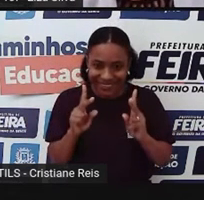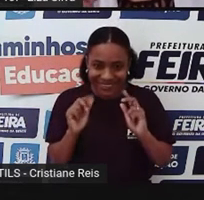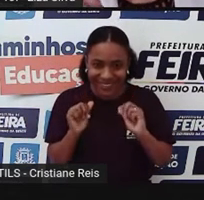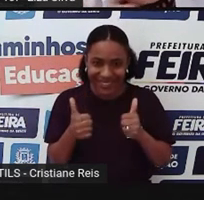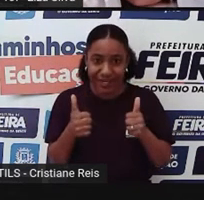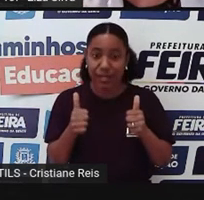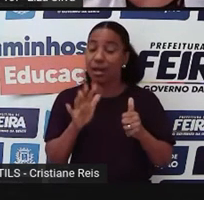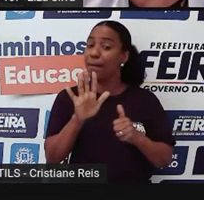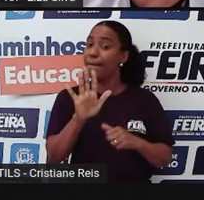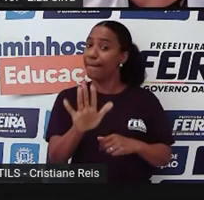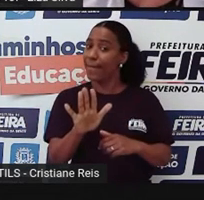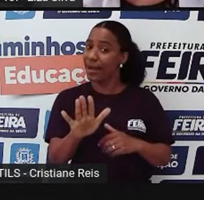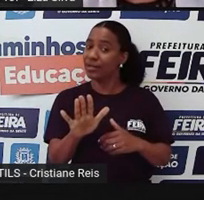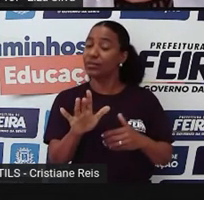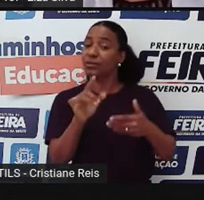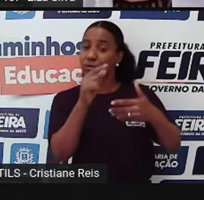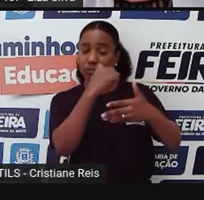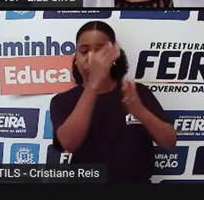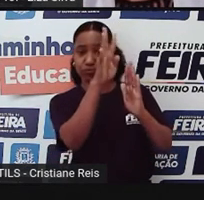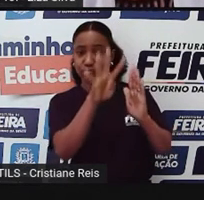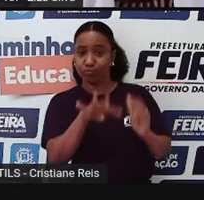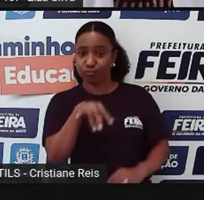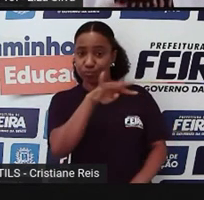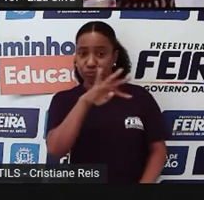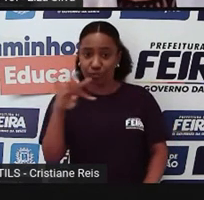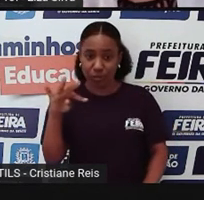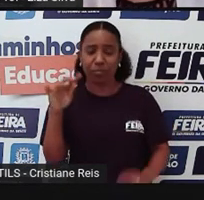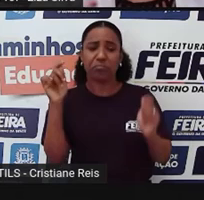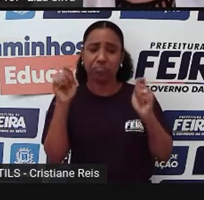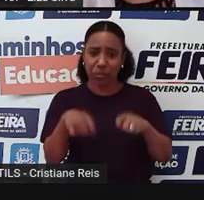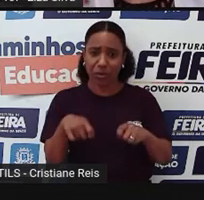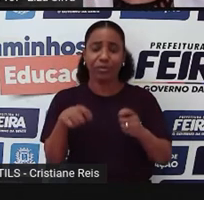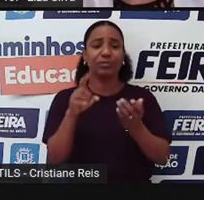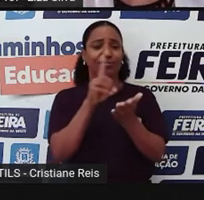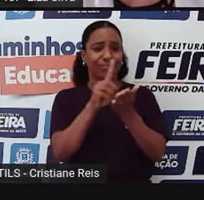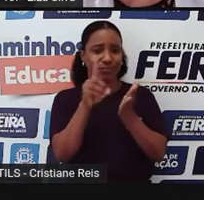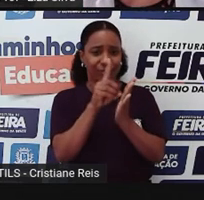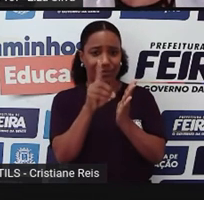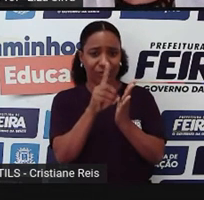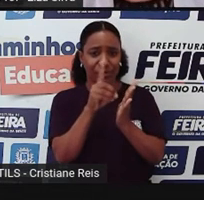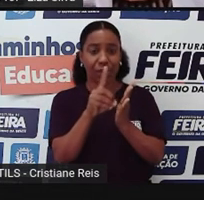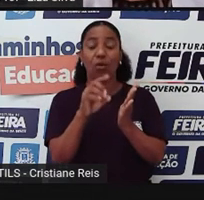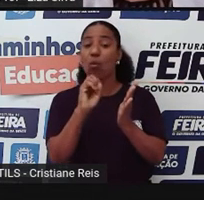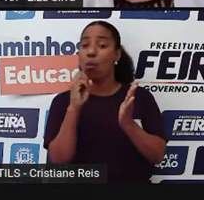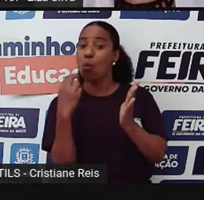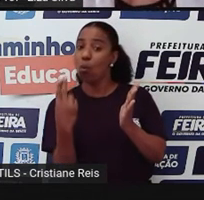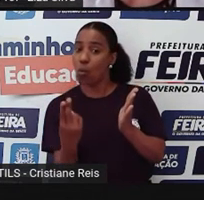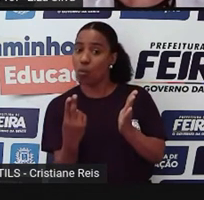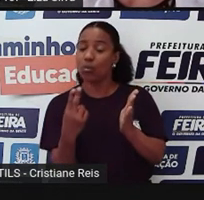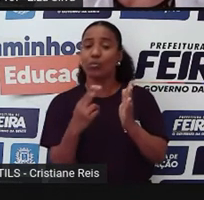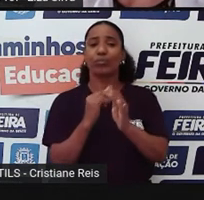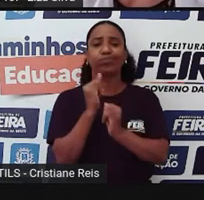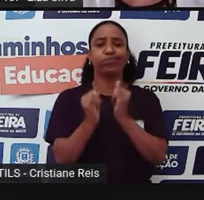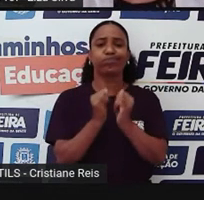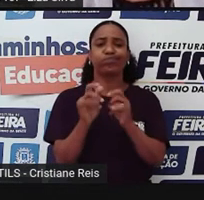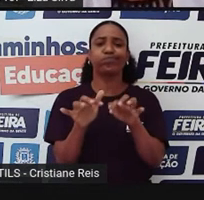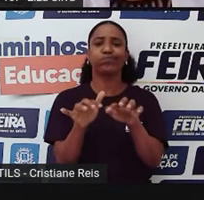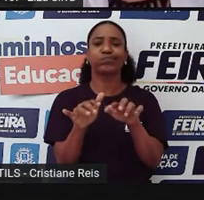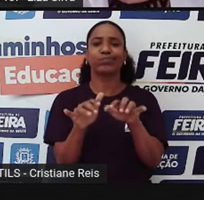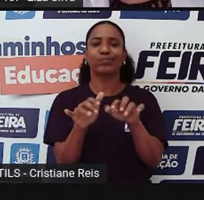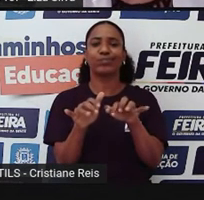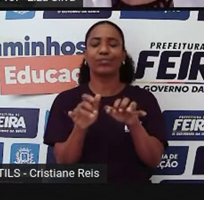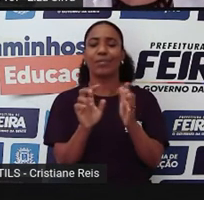Silvia que se mais não se limitem a essa tá vendo pesquisem outros adjetivos e dicionários